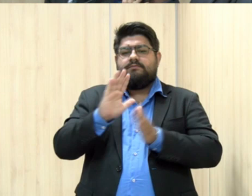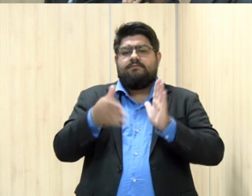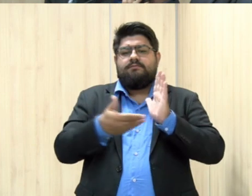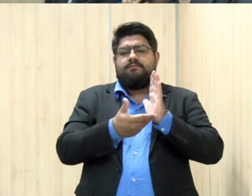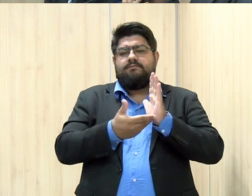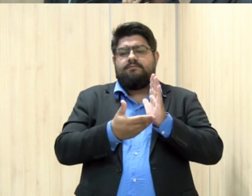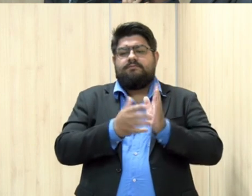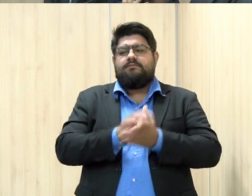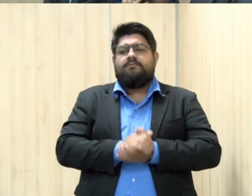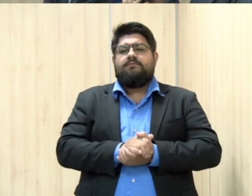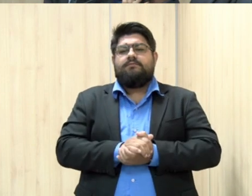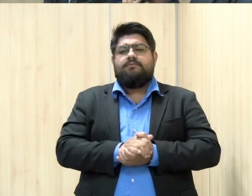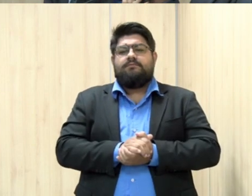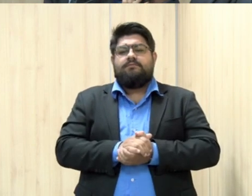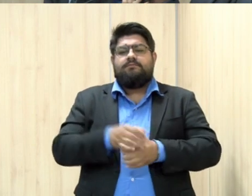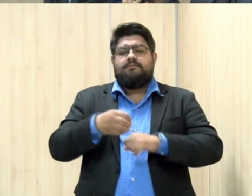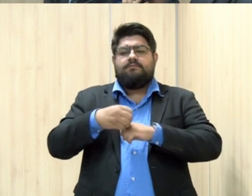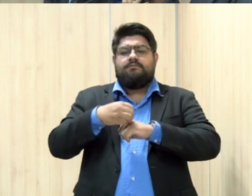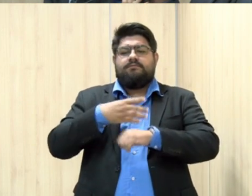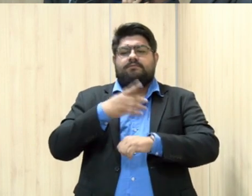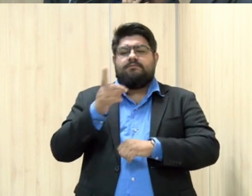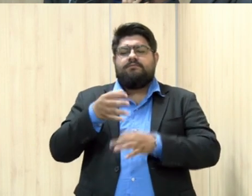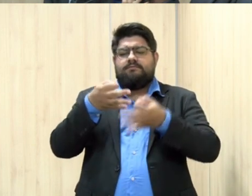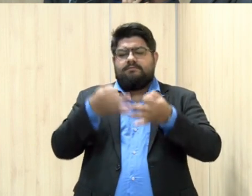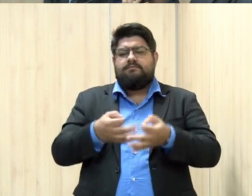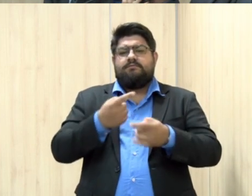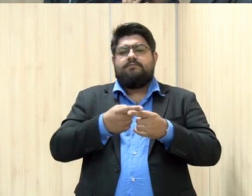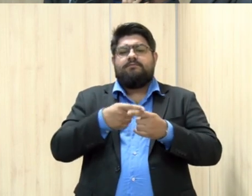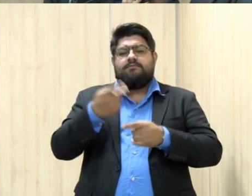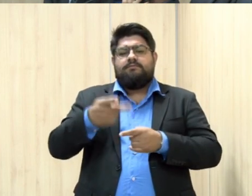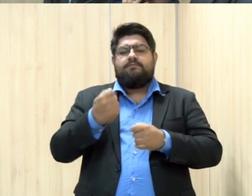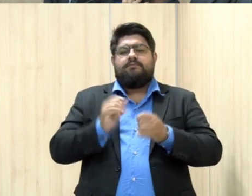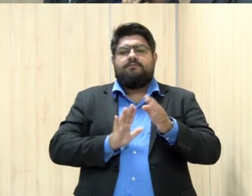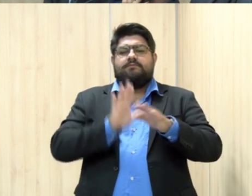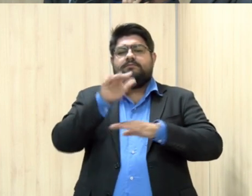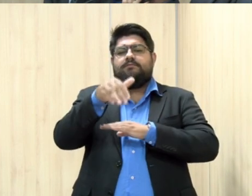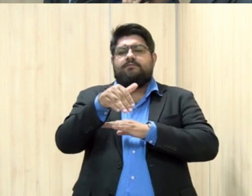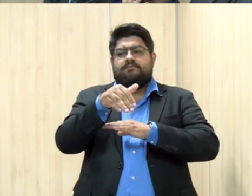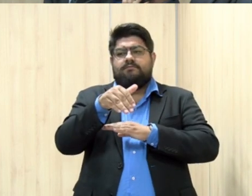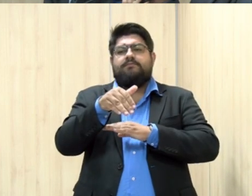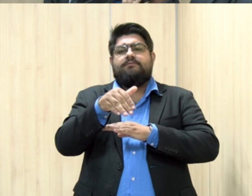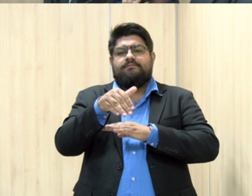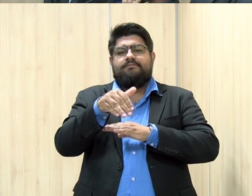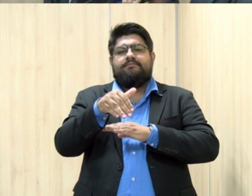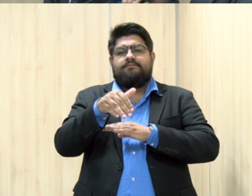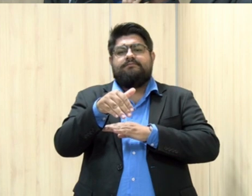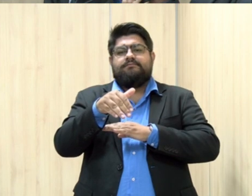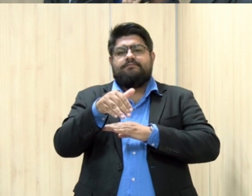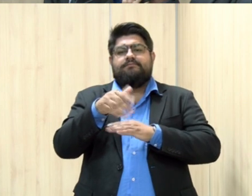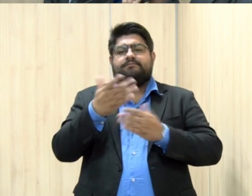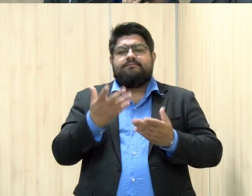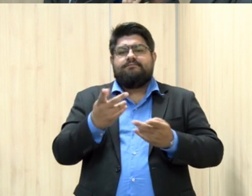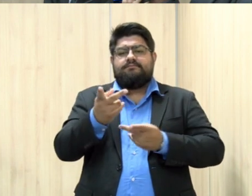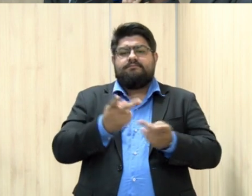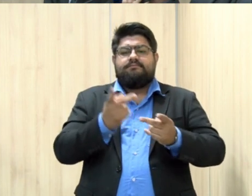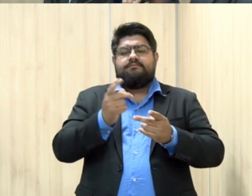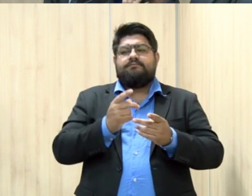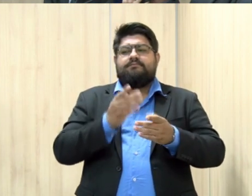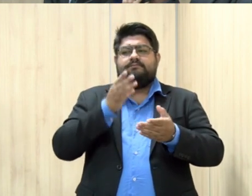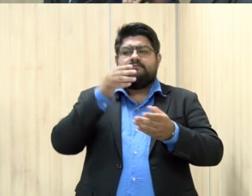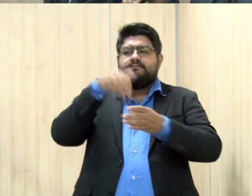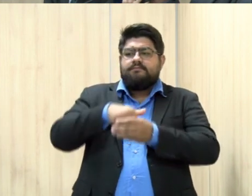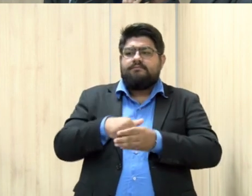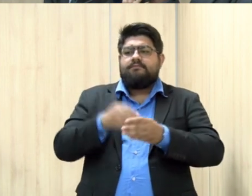minha sugestão acho que a sugestão muito correta Porque aqui nós vamos ter que avançar em vencer a matéria no plenário